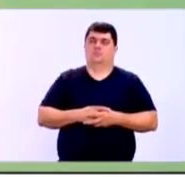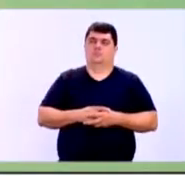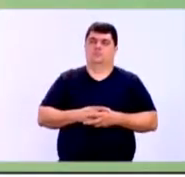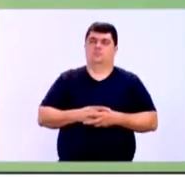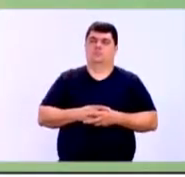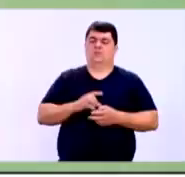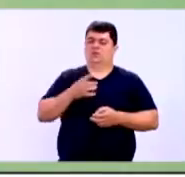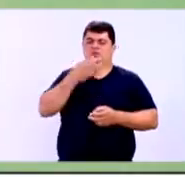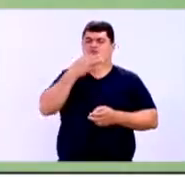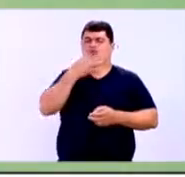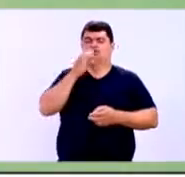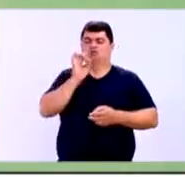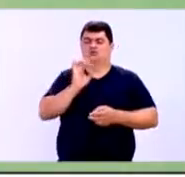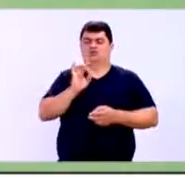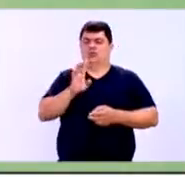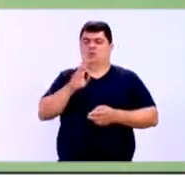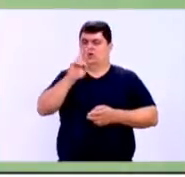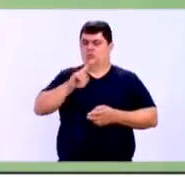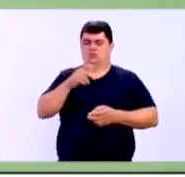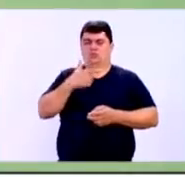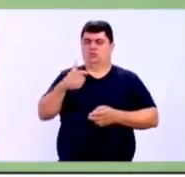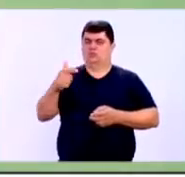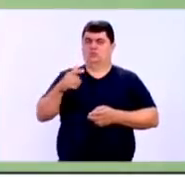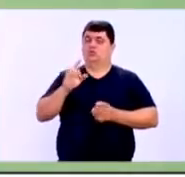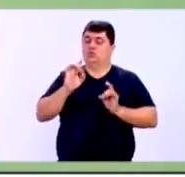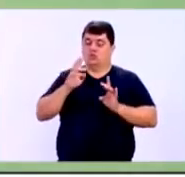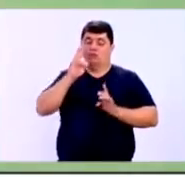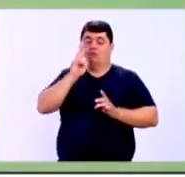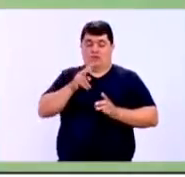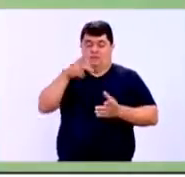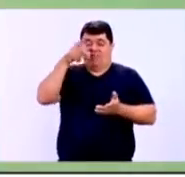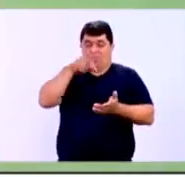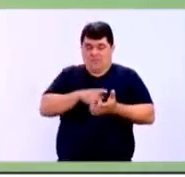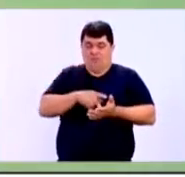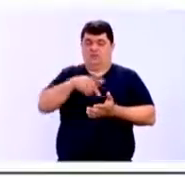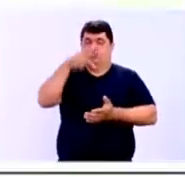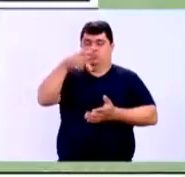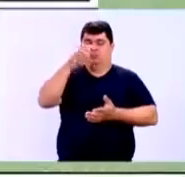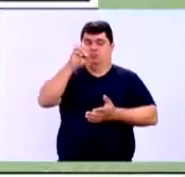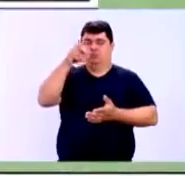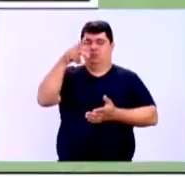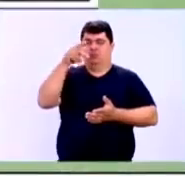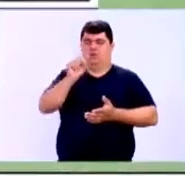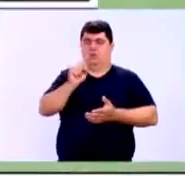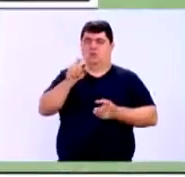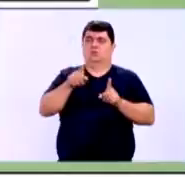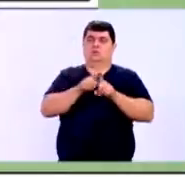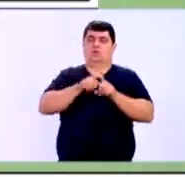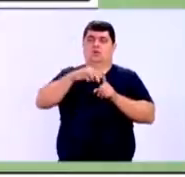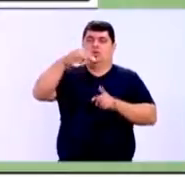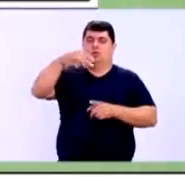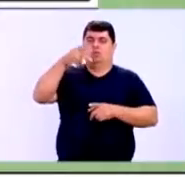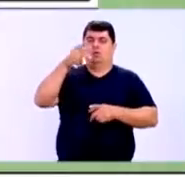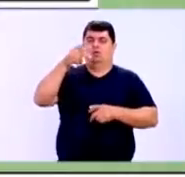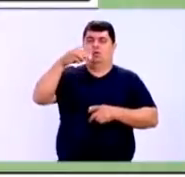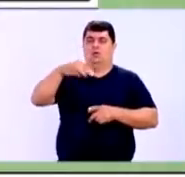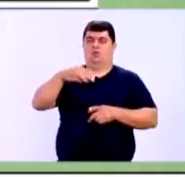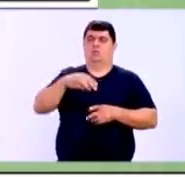a forma de conhecimento, mas vamos nos atentar a partir de agora no PEPS e MPM.